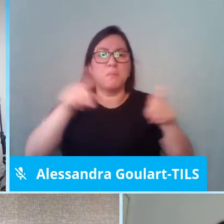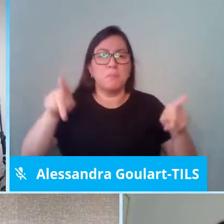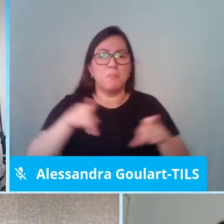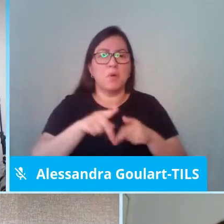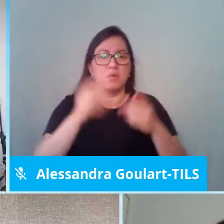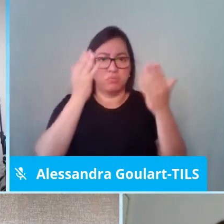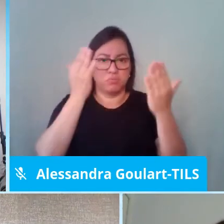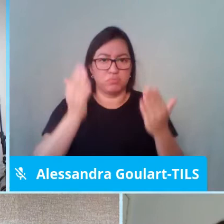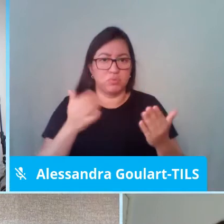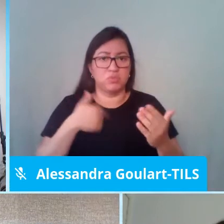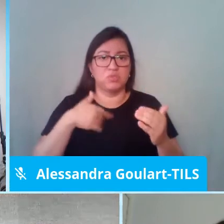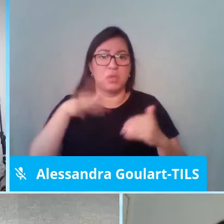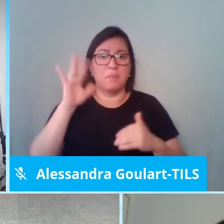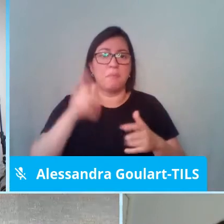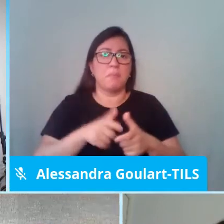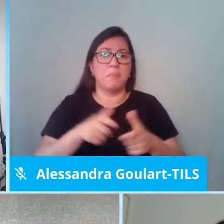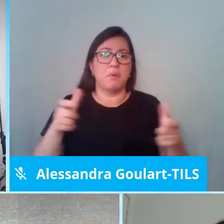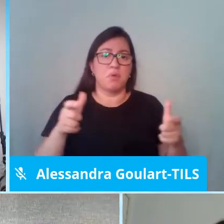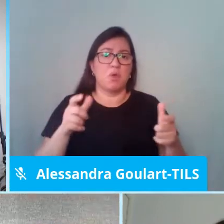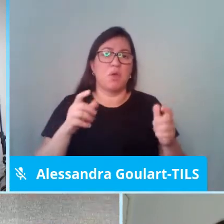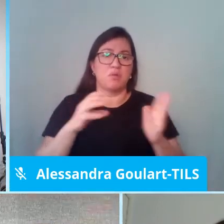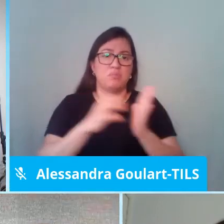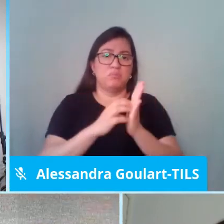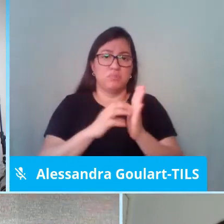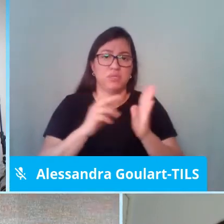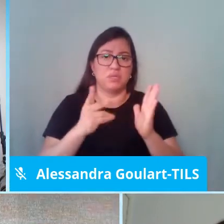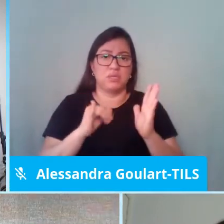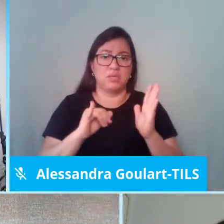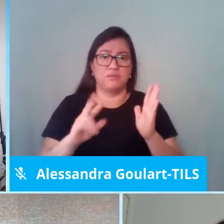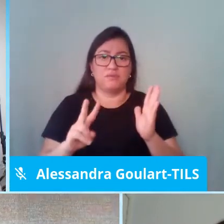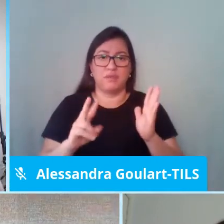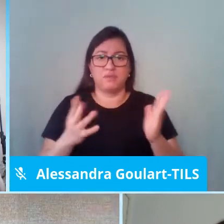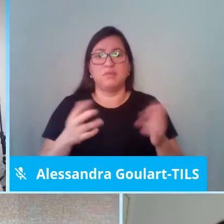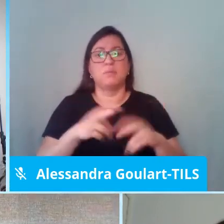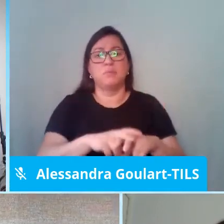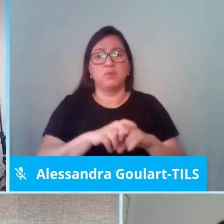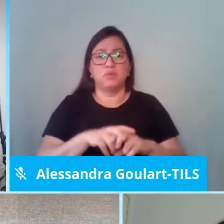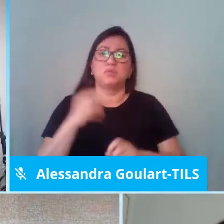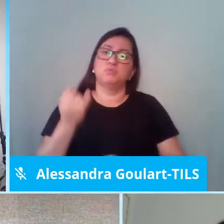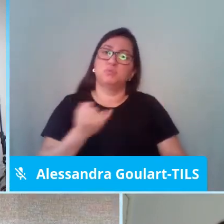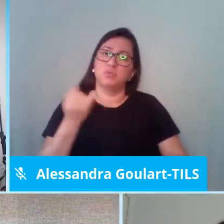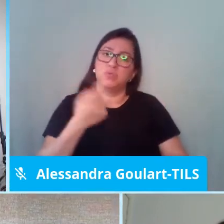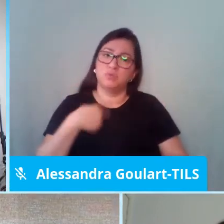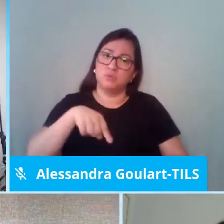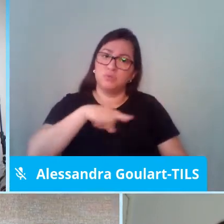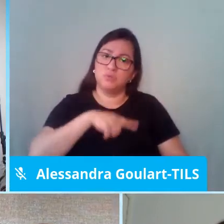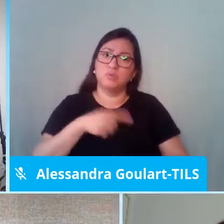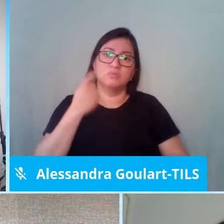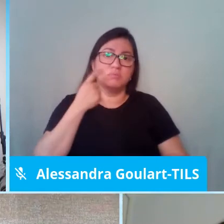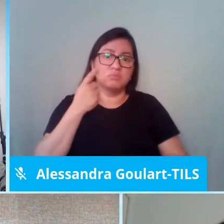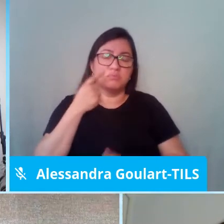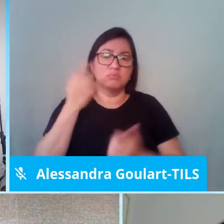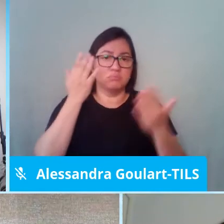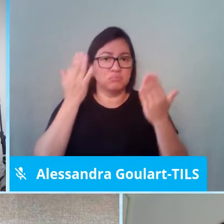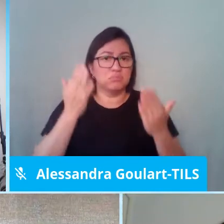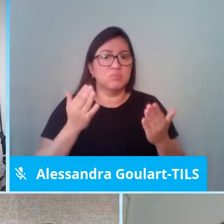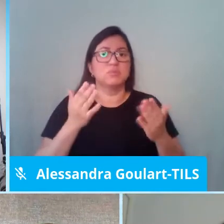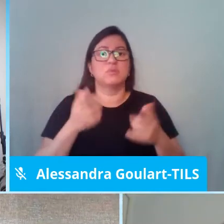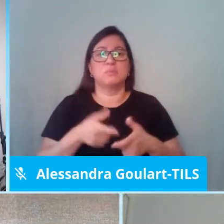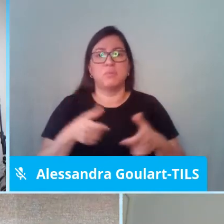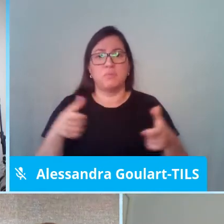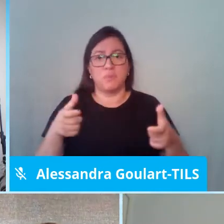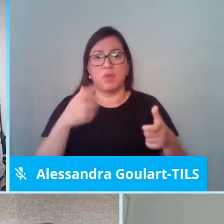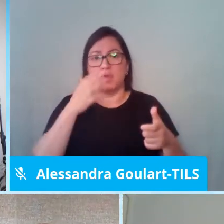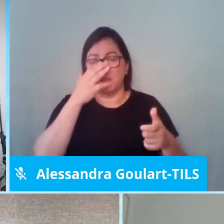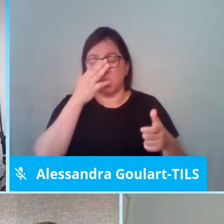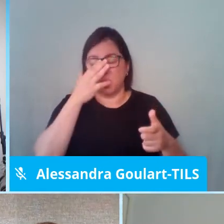relação ao HIV. Né? Então, é bem importante da gente estar fazendo, colocando isso, eu estou colocando a vulnerabilidade, né? A gente